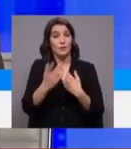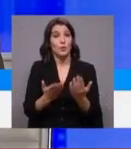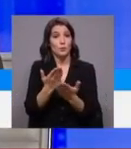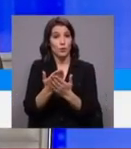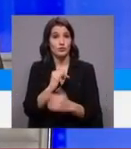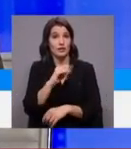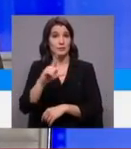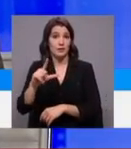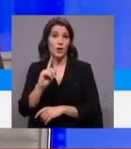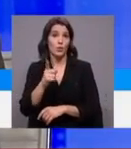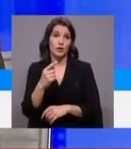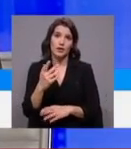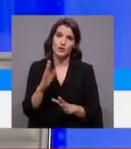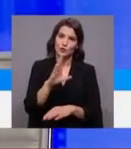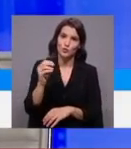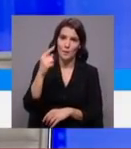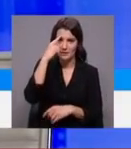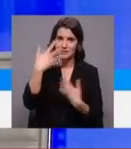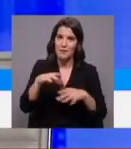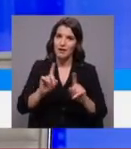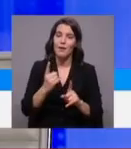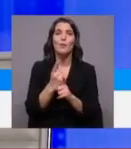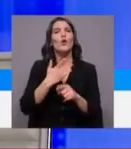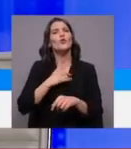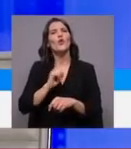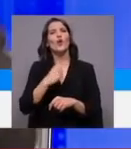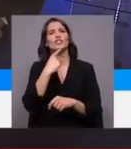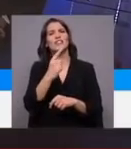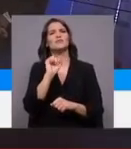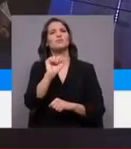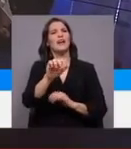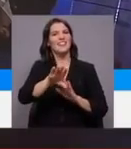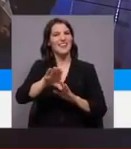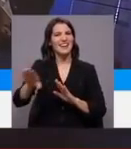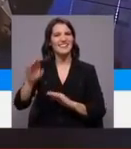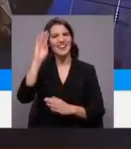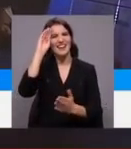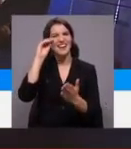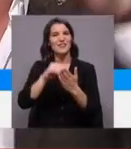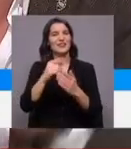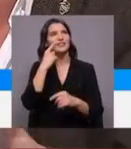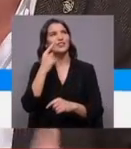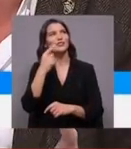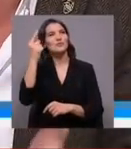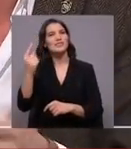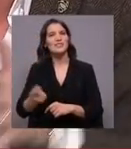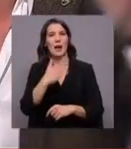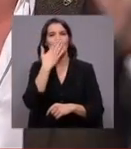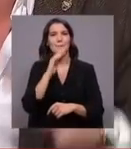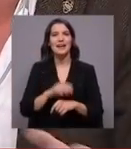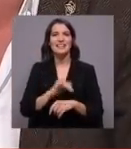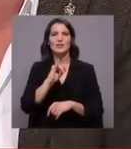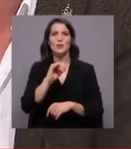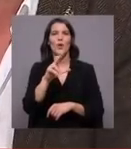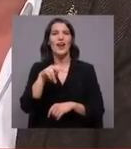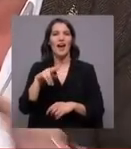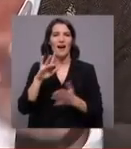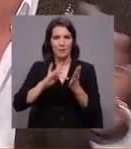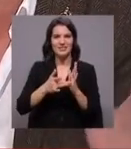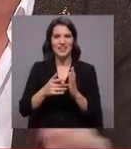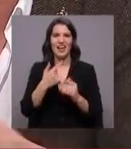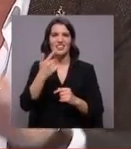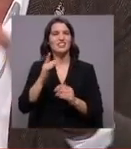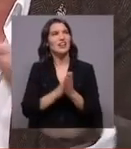nesse lembrar o seguinte e o João não levará até porque ele não gostam muito escravizar como direta eles enviam os especiais para essa banheiro Costa a cantar o bicho é o bicho